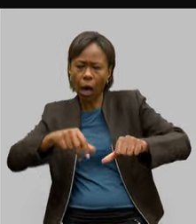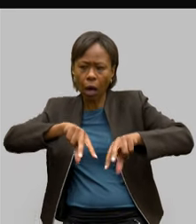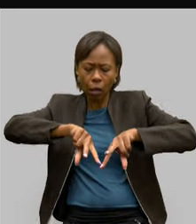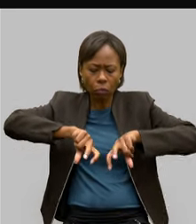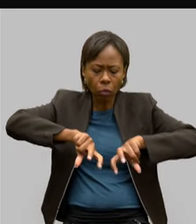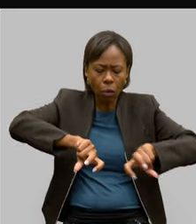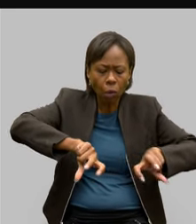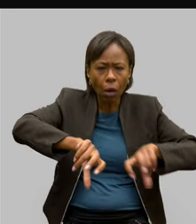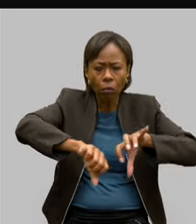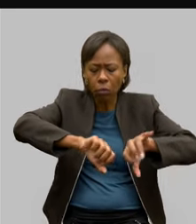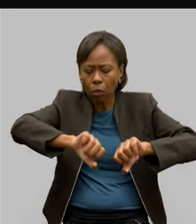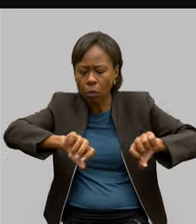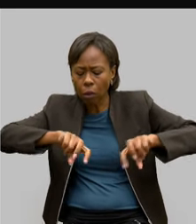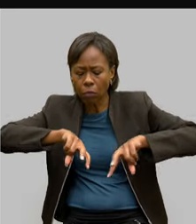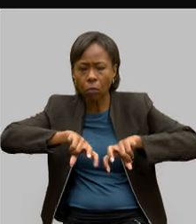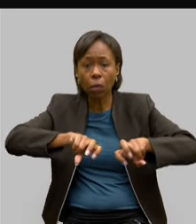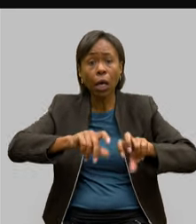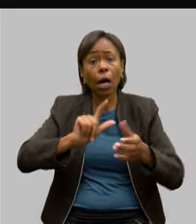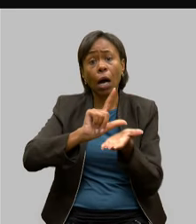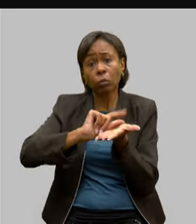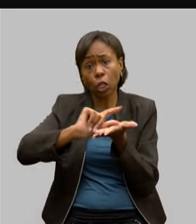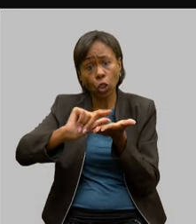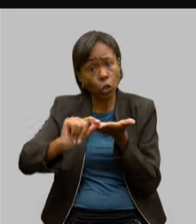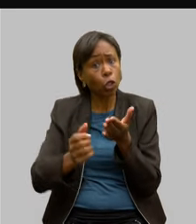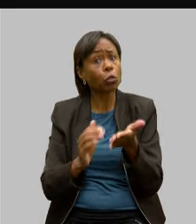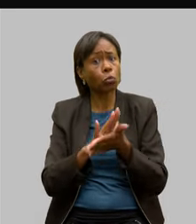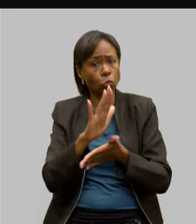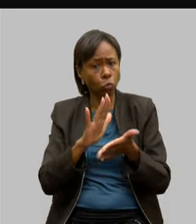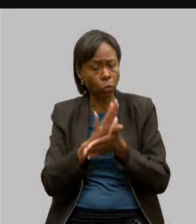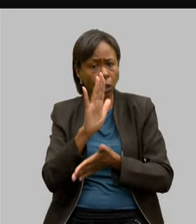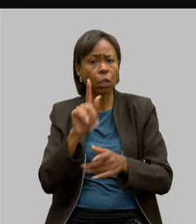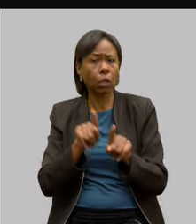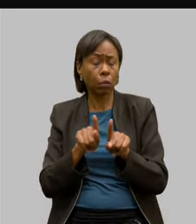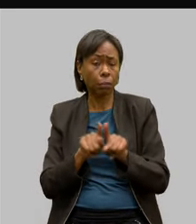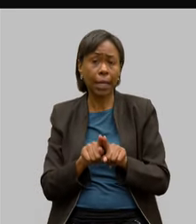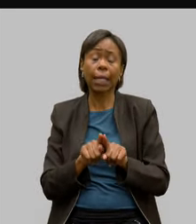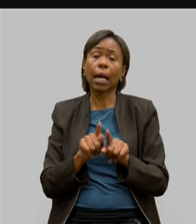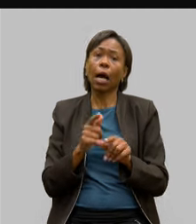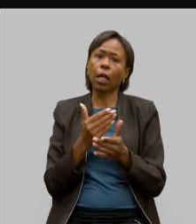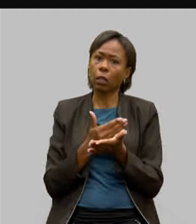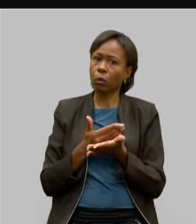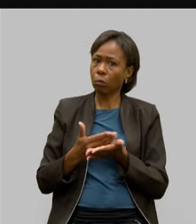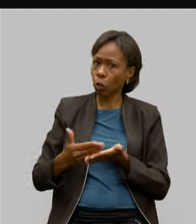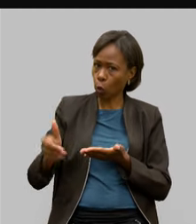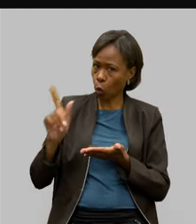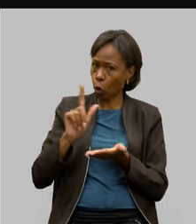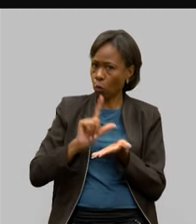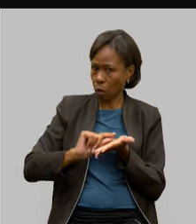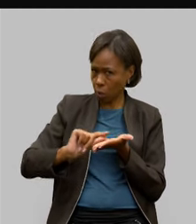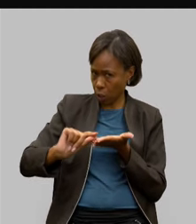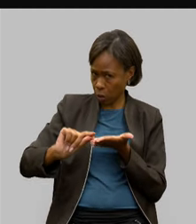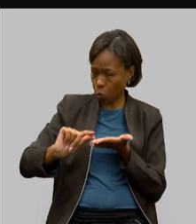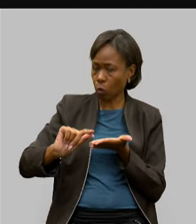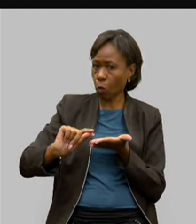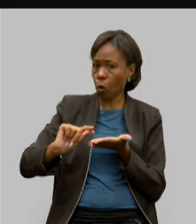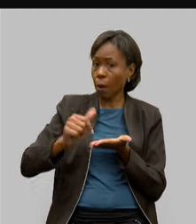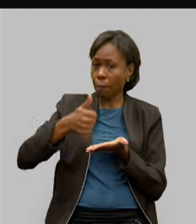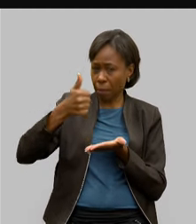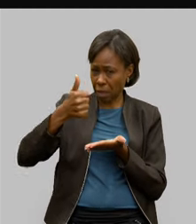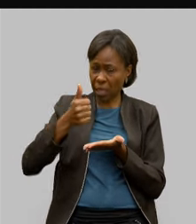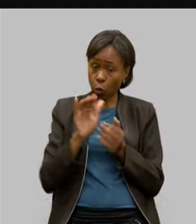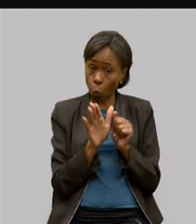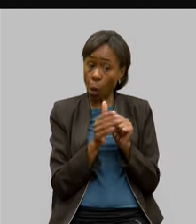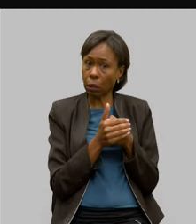e publicações até de artigos científicos né então a gente começou já a publicar artigos assim primeiramente a gente queria guardar o segredo